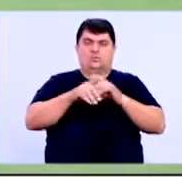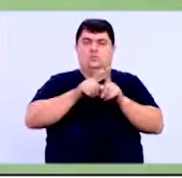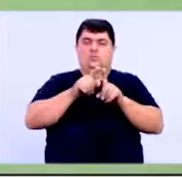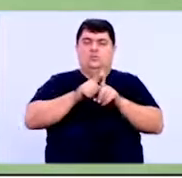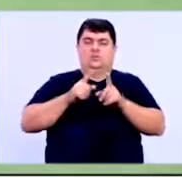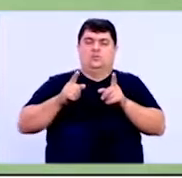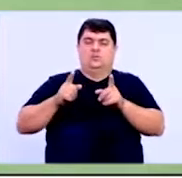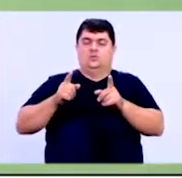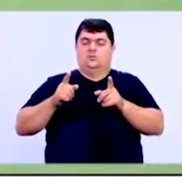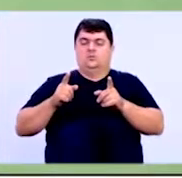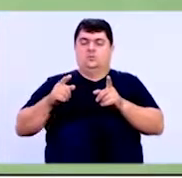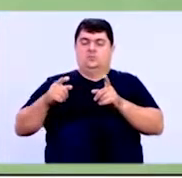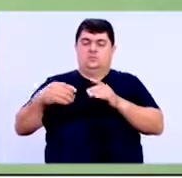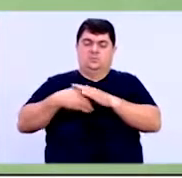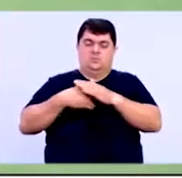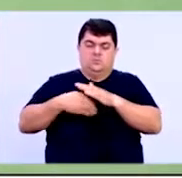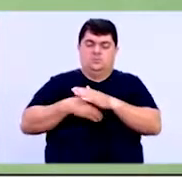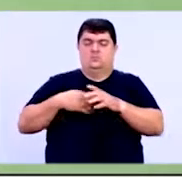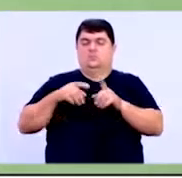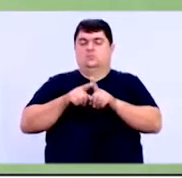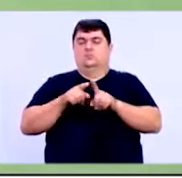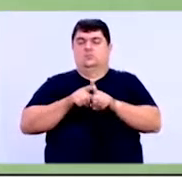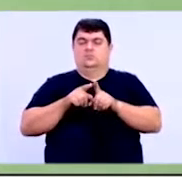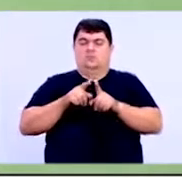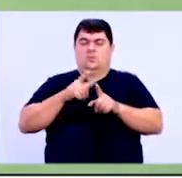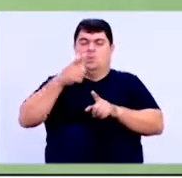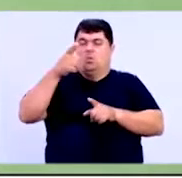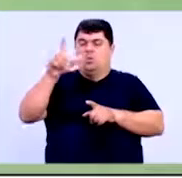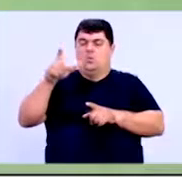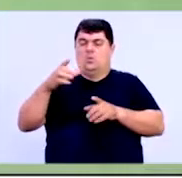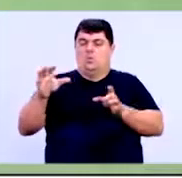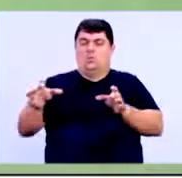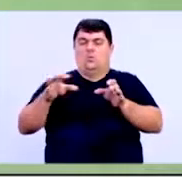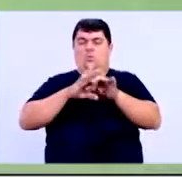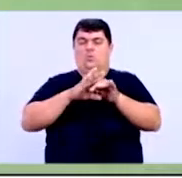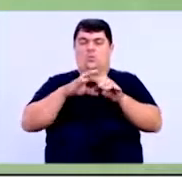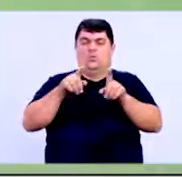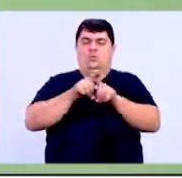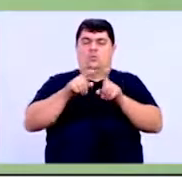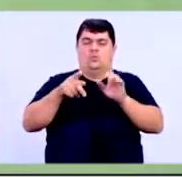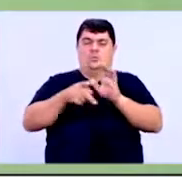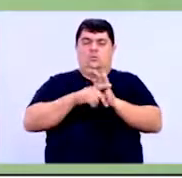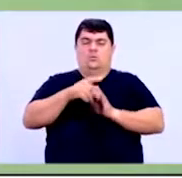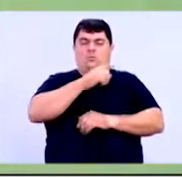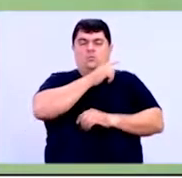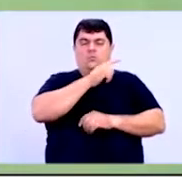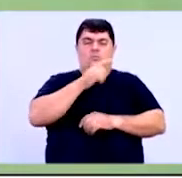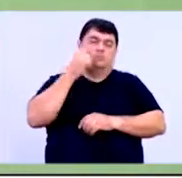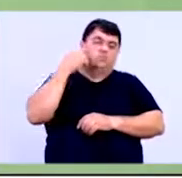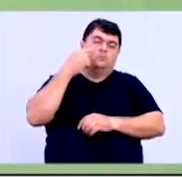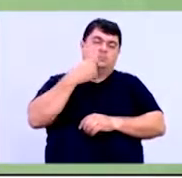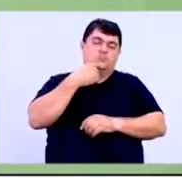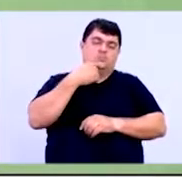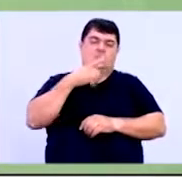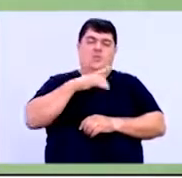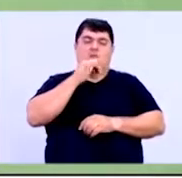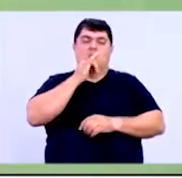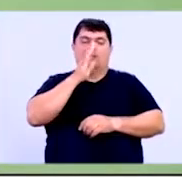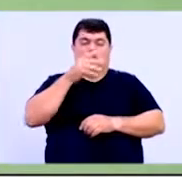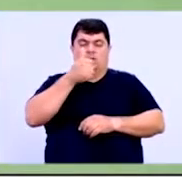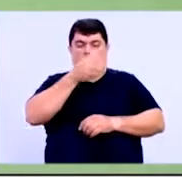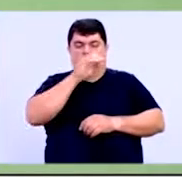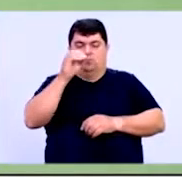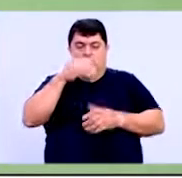saídas. E depois tem um outro contexto para o mês de dezembro. Já tinha no caixa